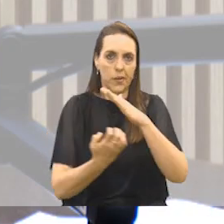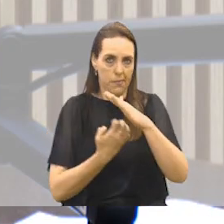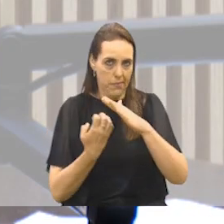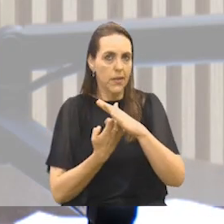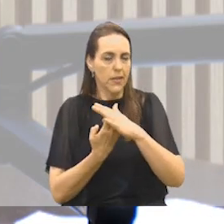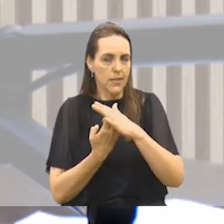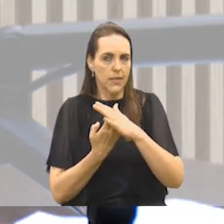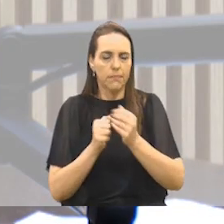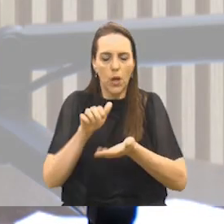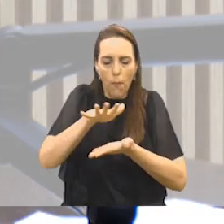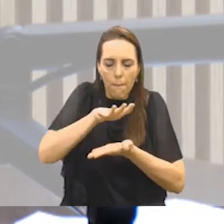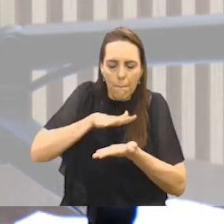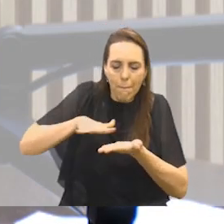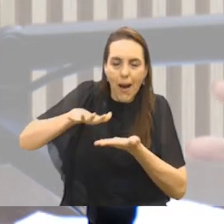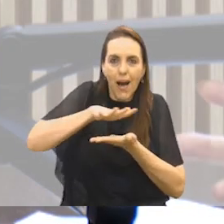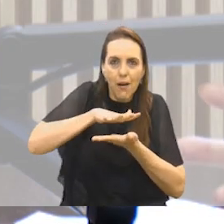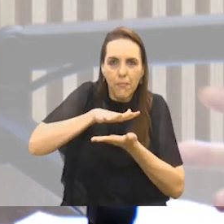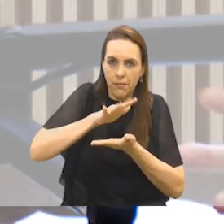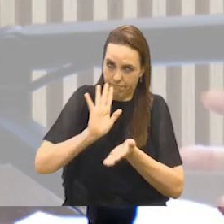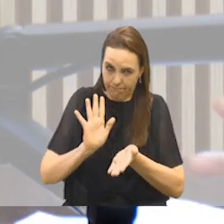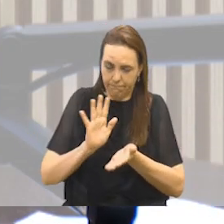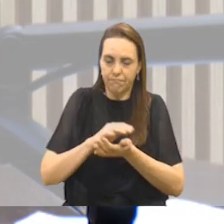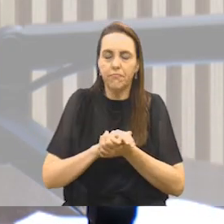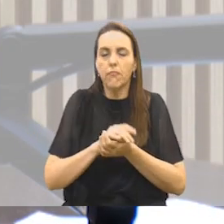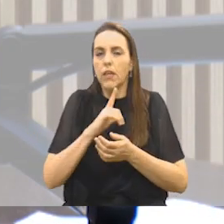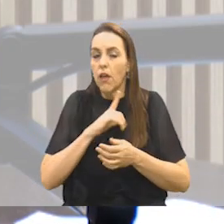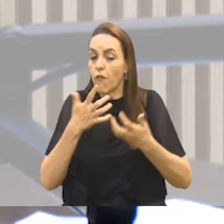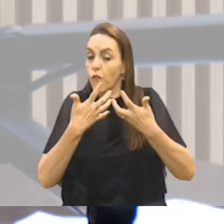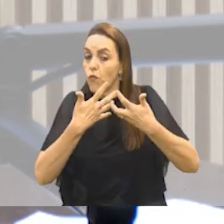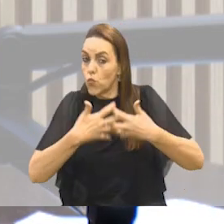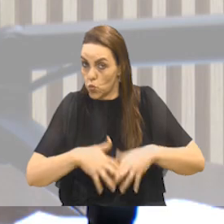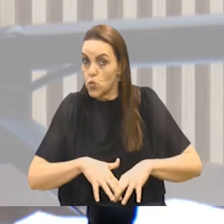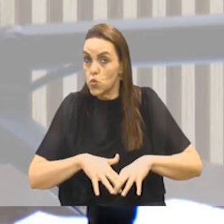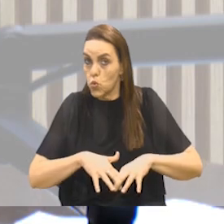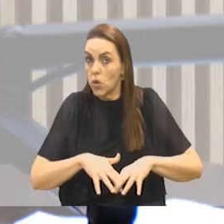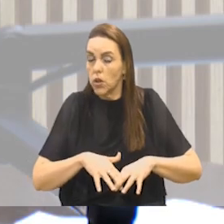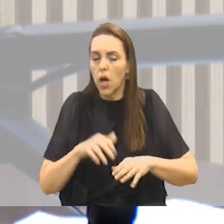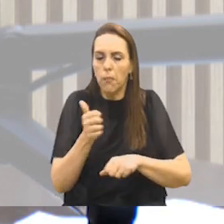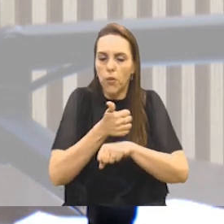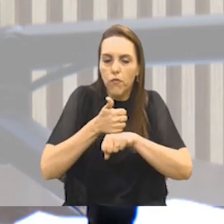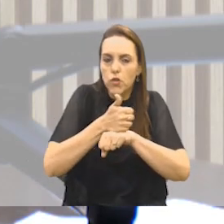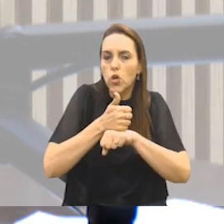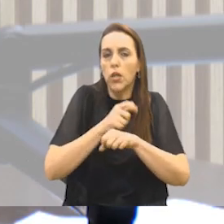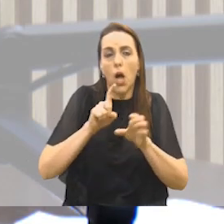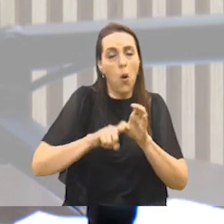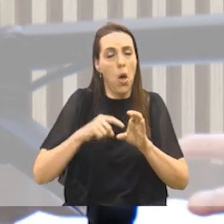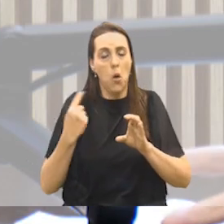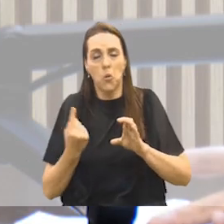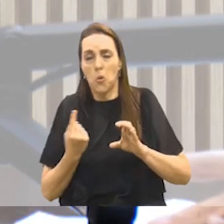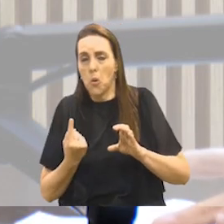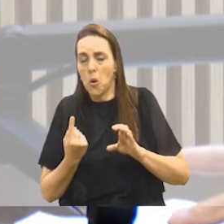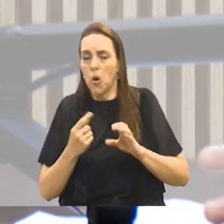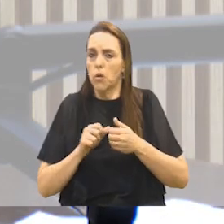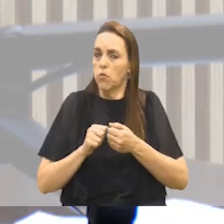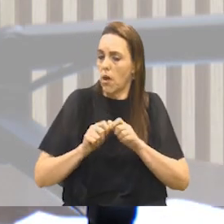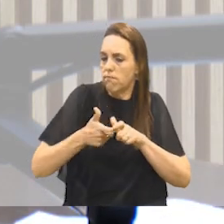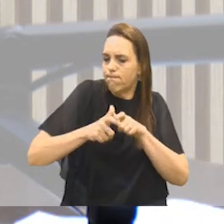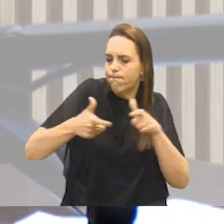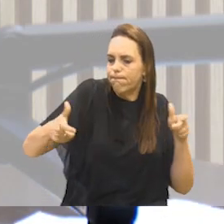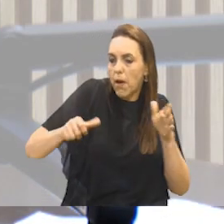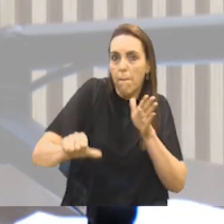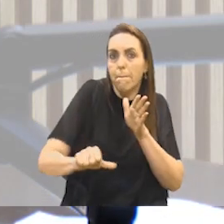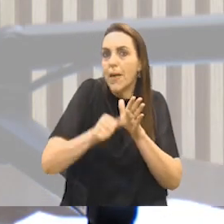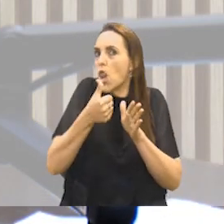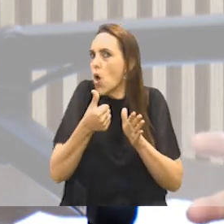empresa. E esse mapa, digamos assim, ele também pode, e ele funciona muito bem, para um profissional autônomo, para alguém